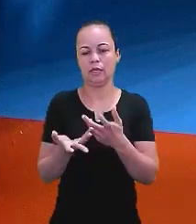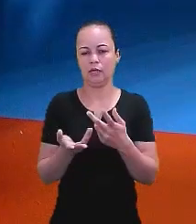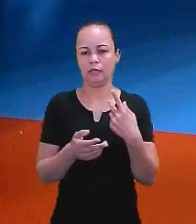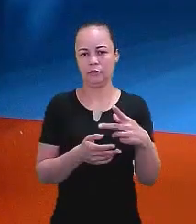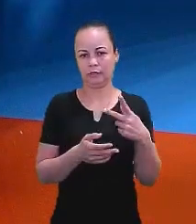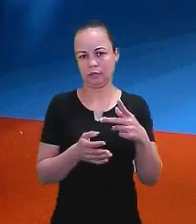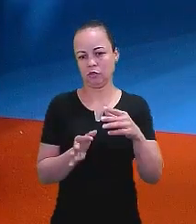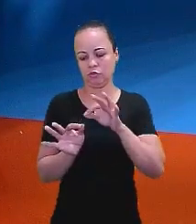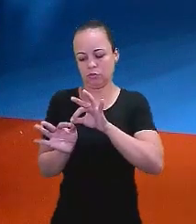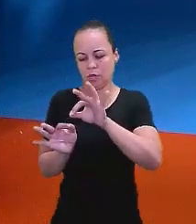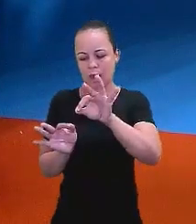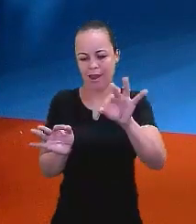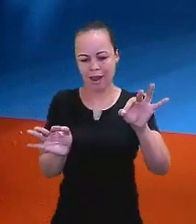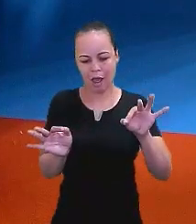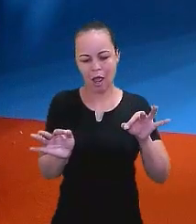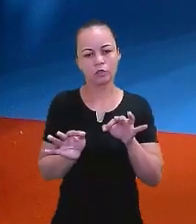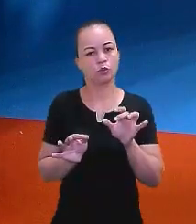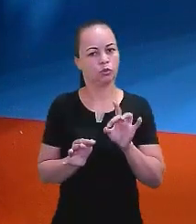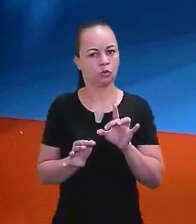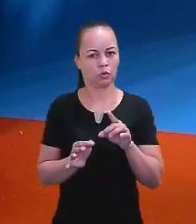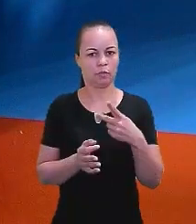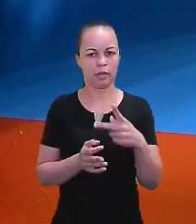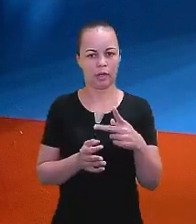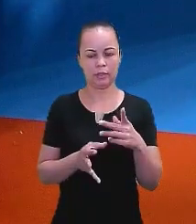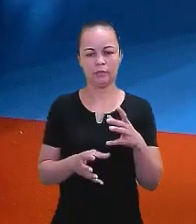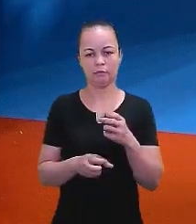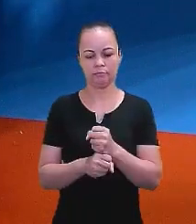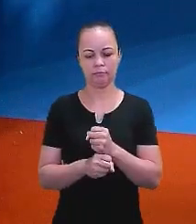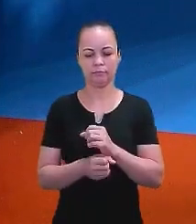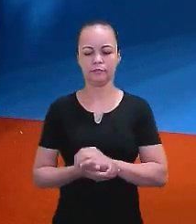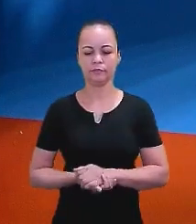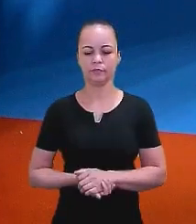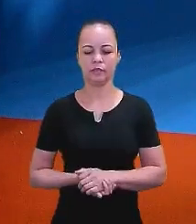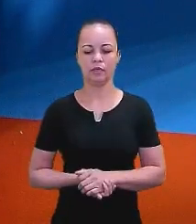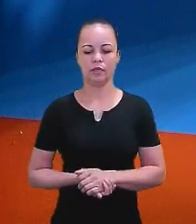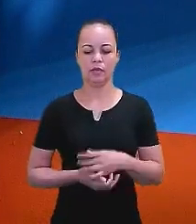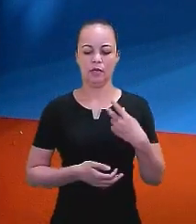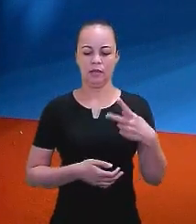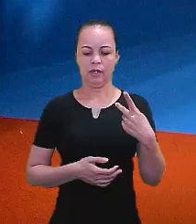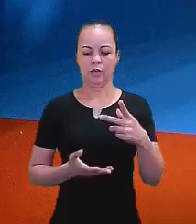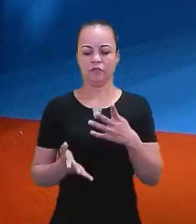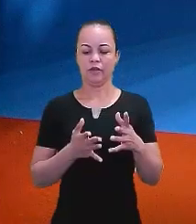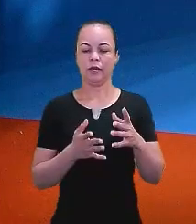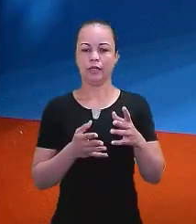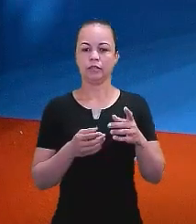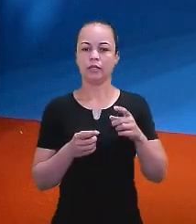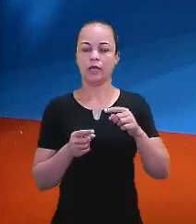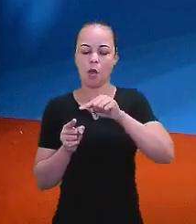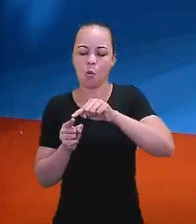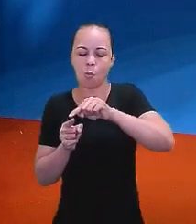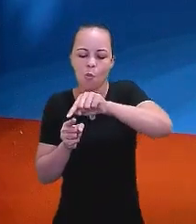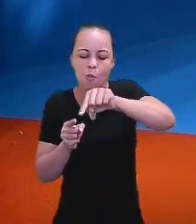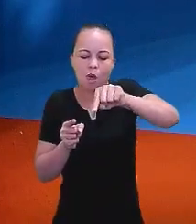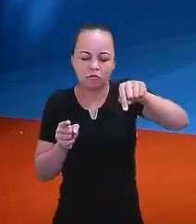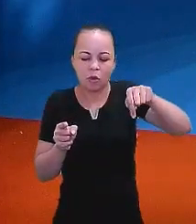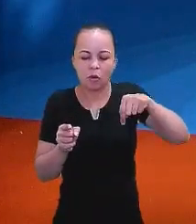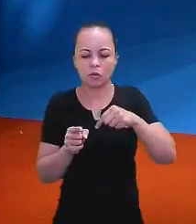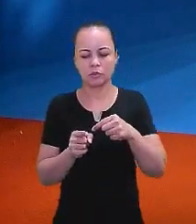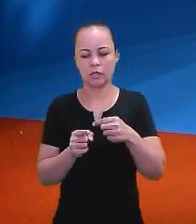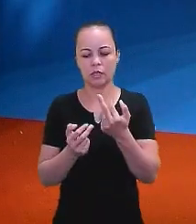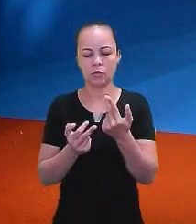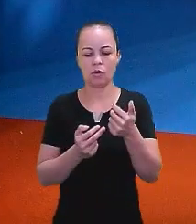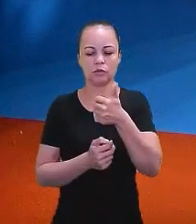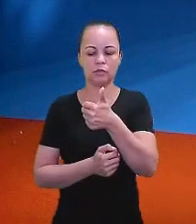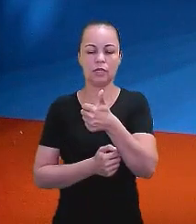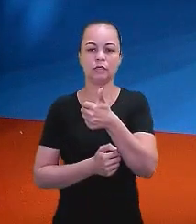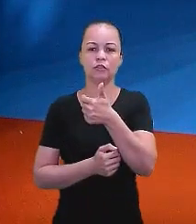seus lados paralelos também para esse cálculo. Então, o perímetro referente a uma volta é igual a 128 metros. Ô,